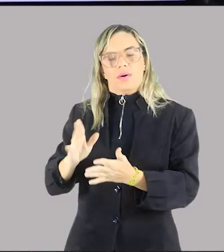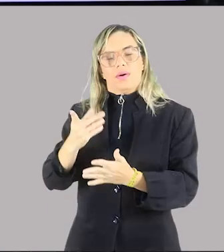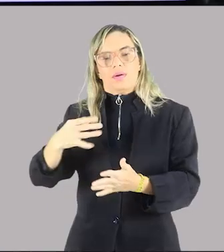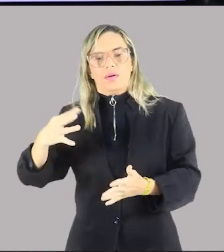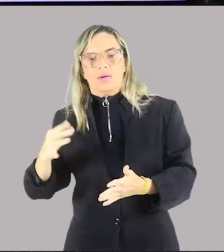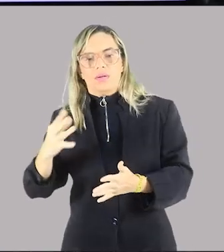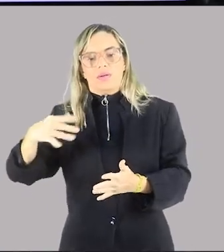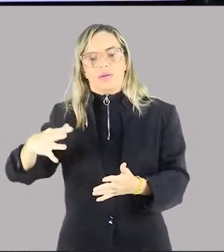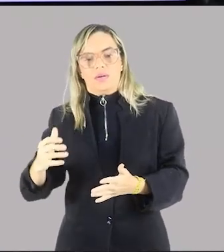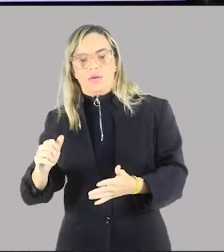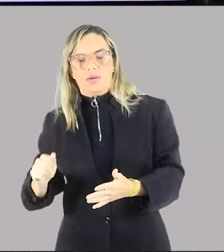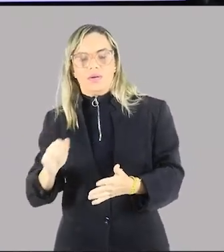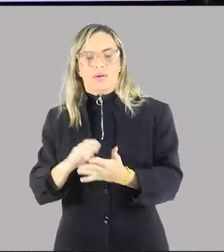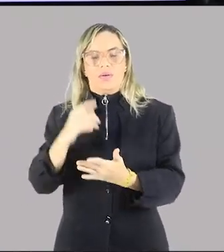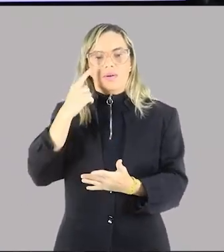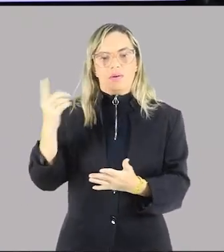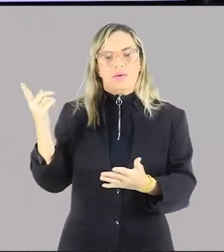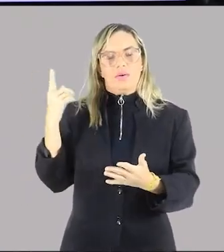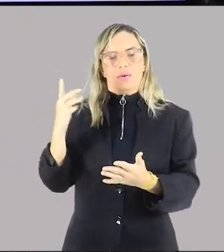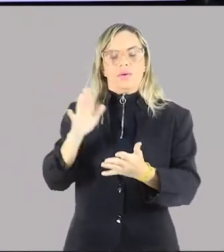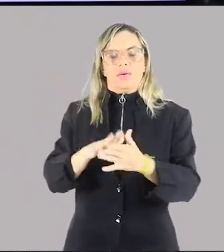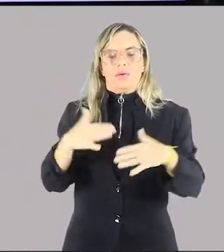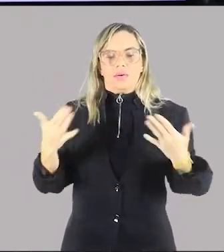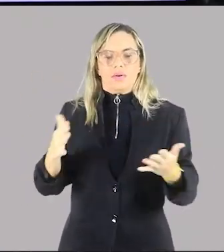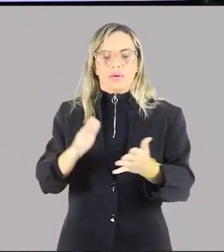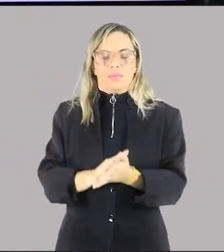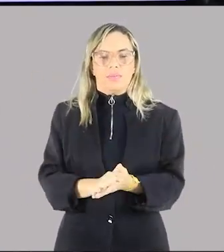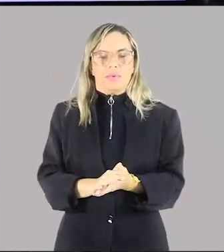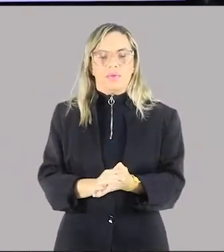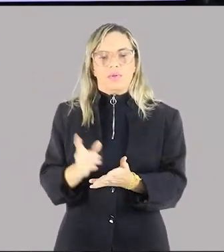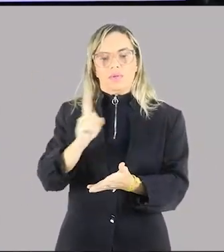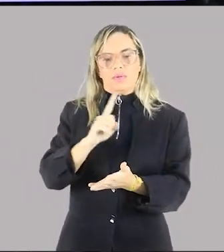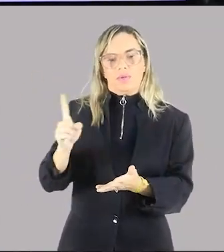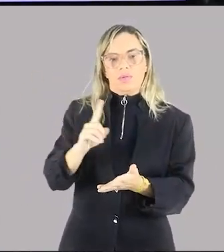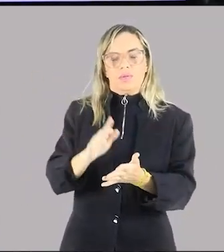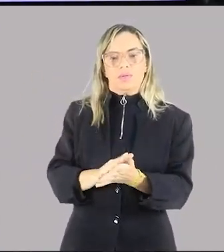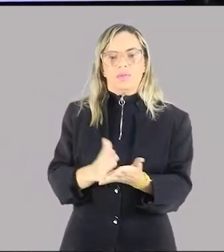que o agente, sendo órgão, sendo visto como órgão, ele